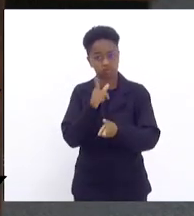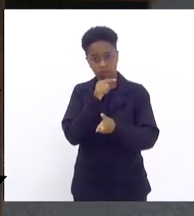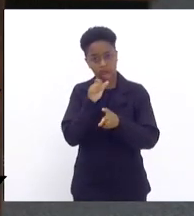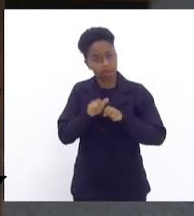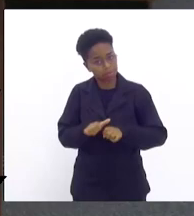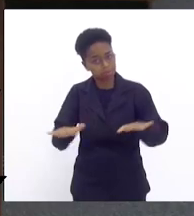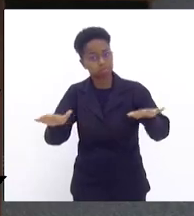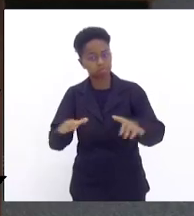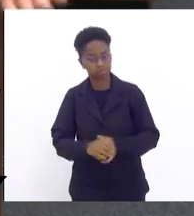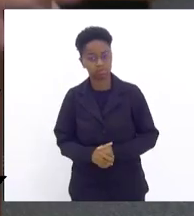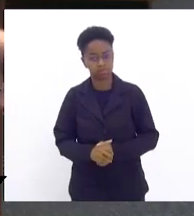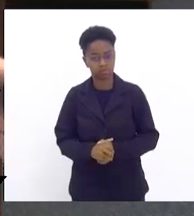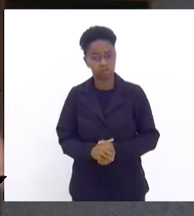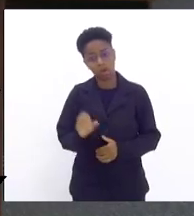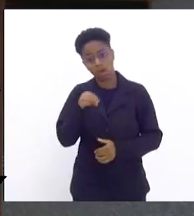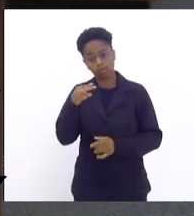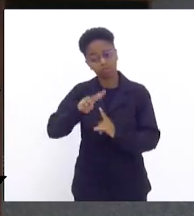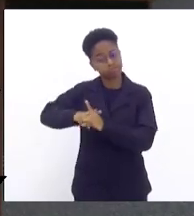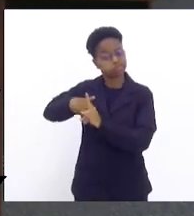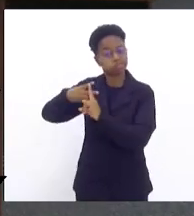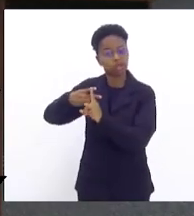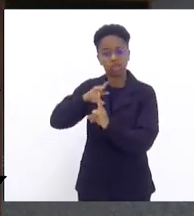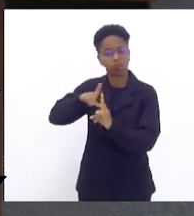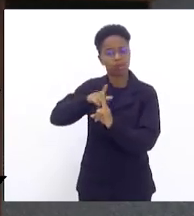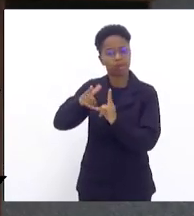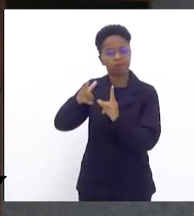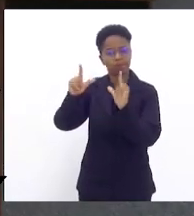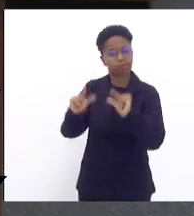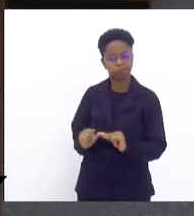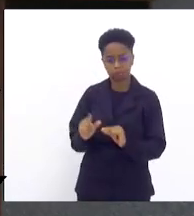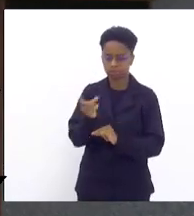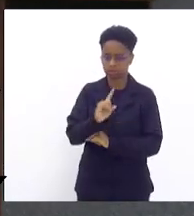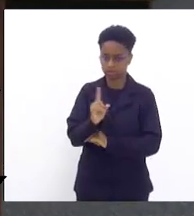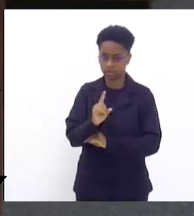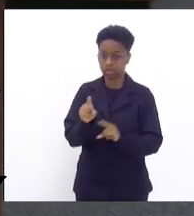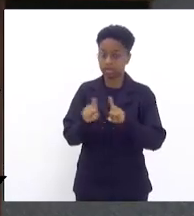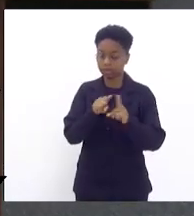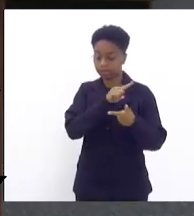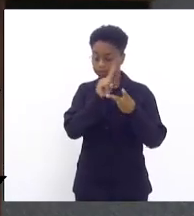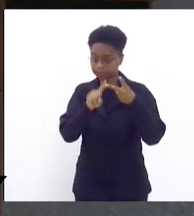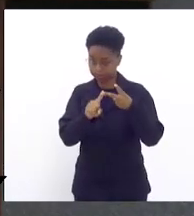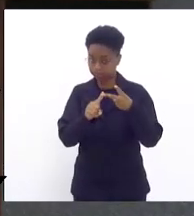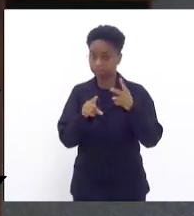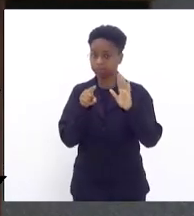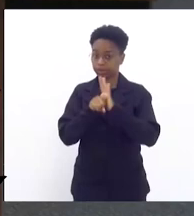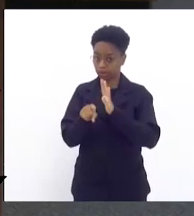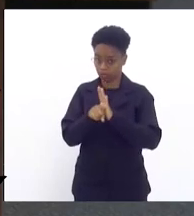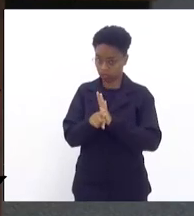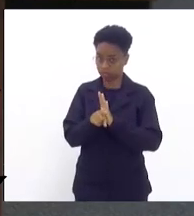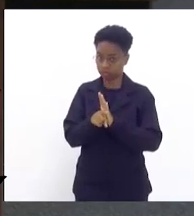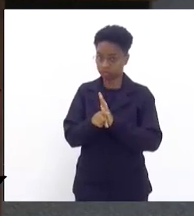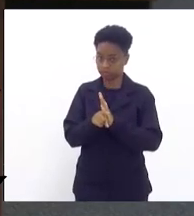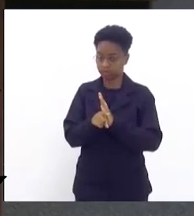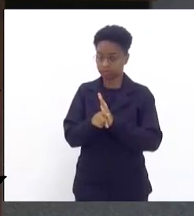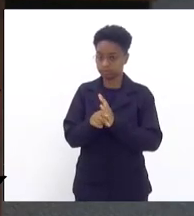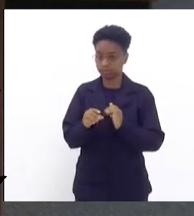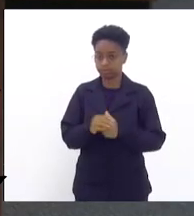água que existiu até aumentar e não diminuir. E uma outra pergunta, como eu falei, são duas,